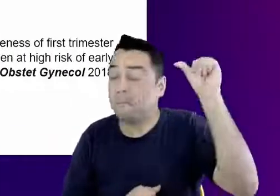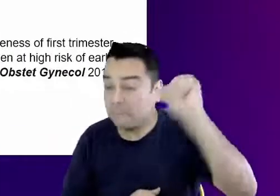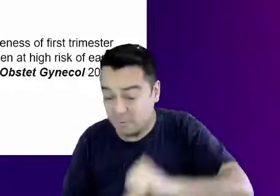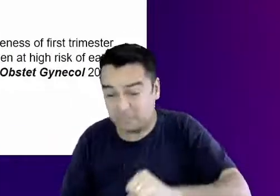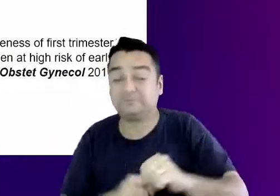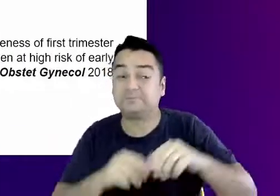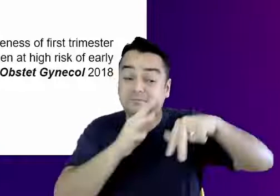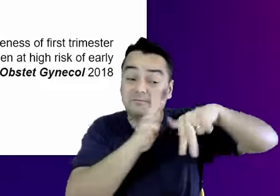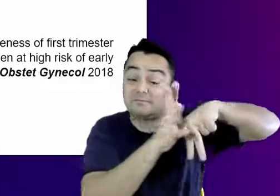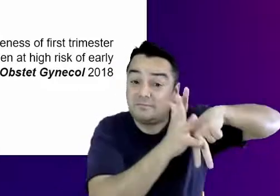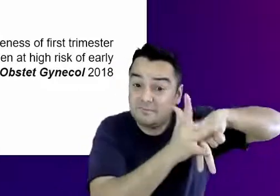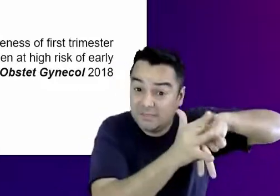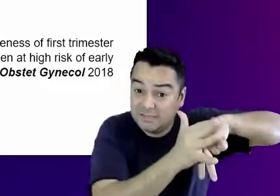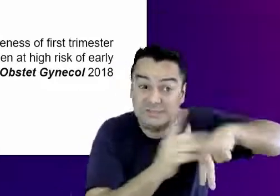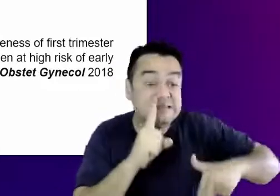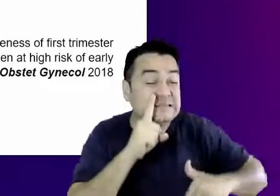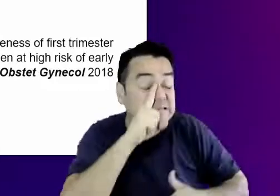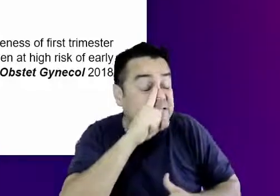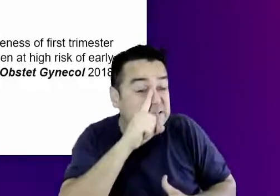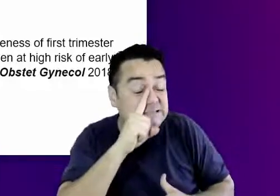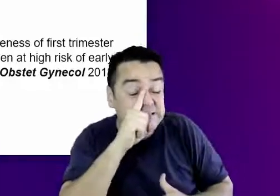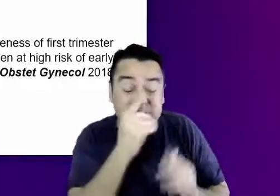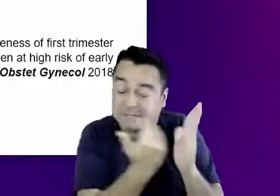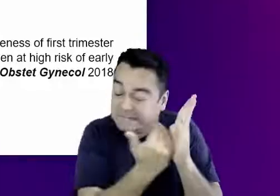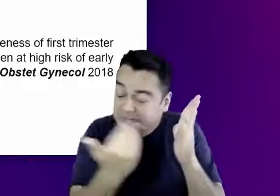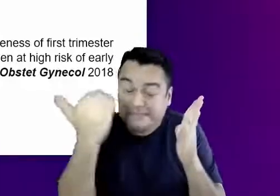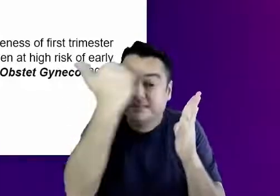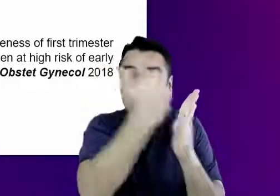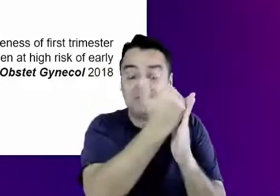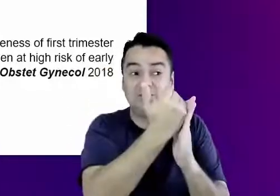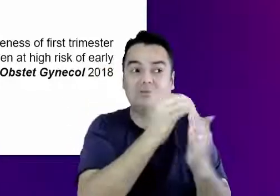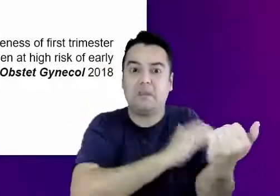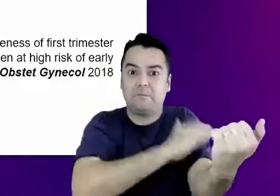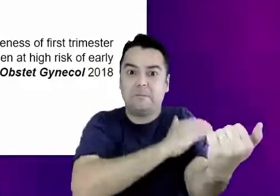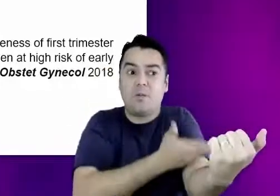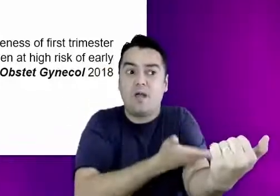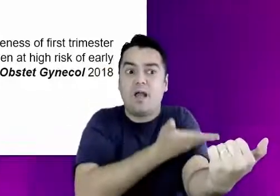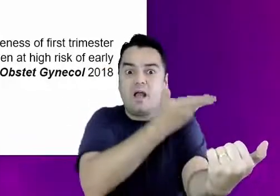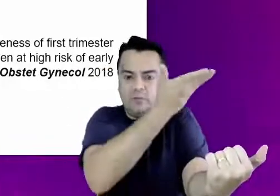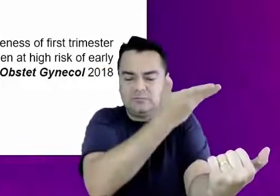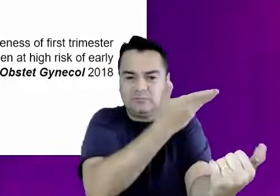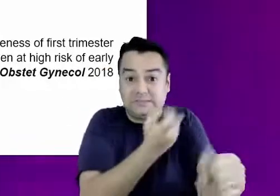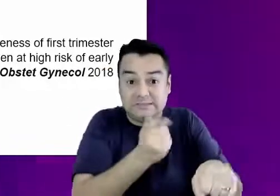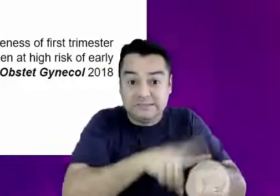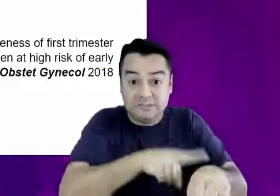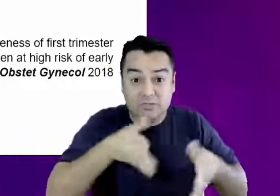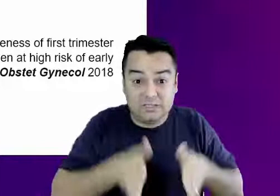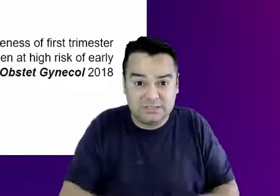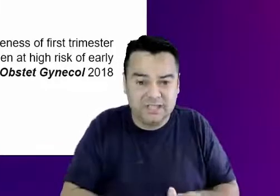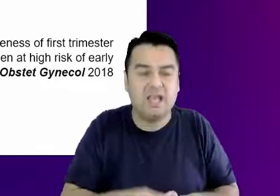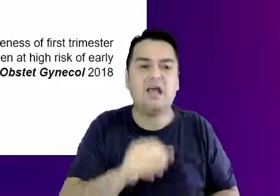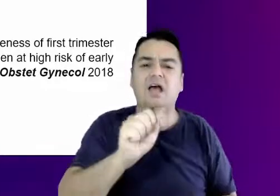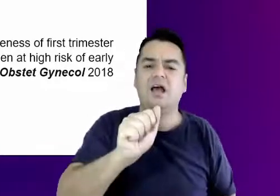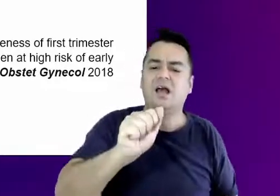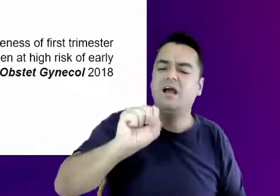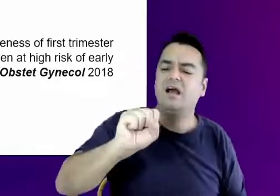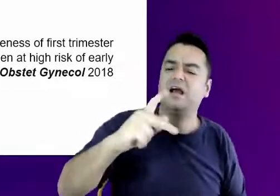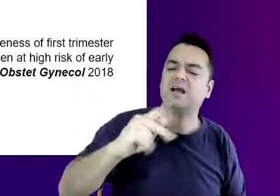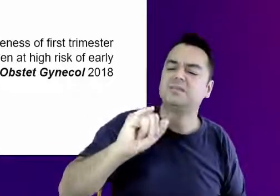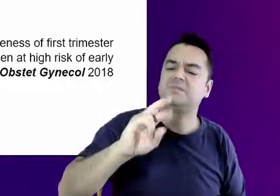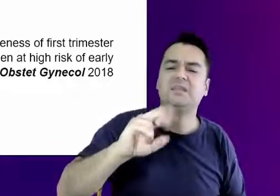alto risco para pré-eclâmpsia baseado na história, a prescrição de aspirina é bastante baixa. Na Austrália, por exemplo, a